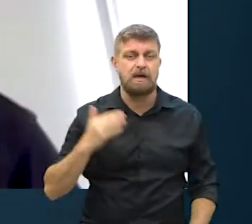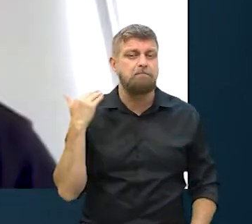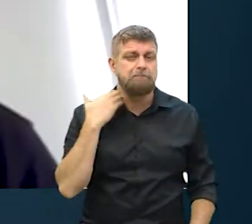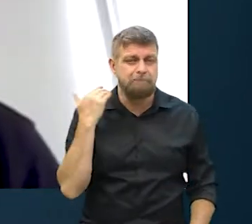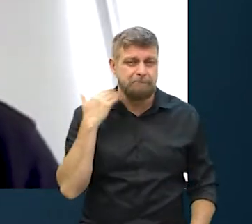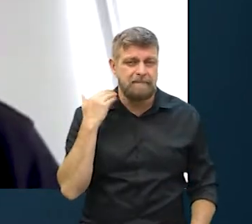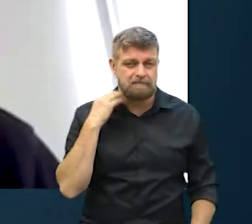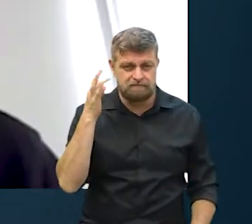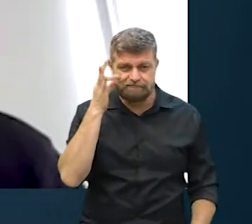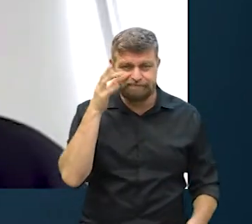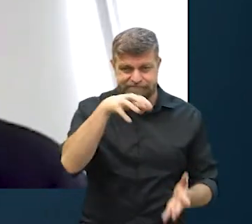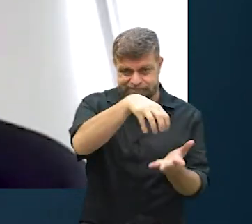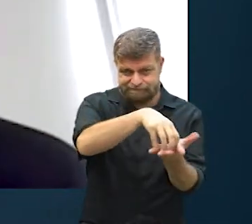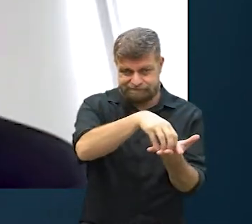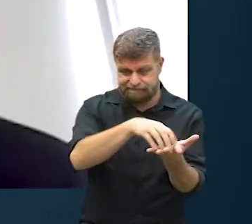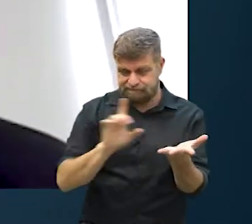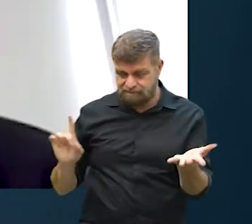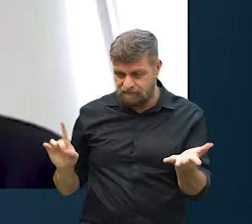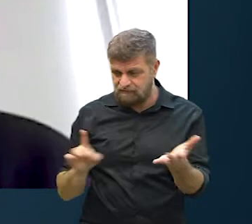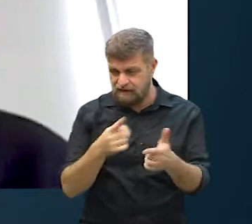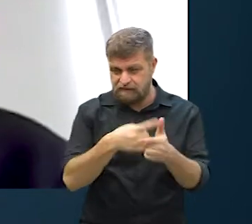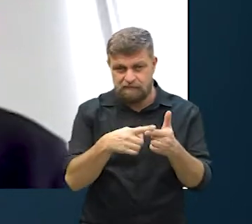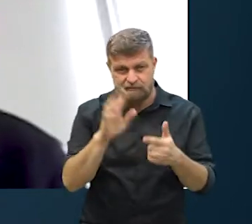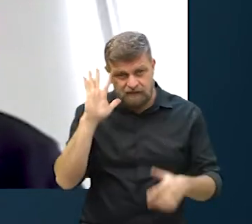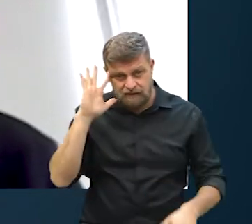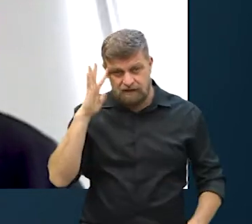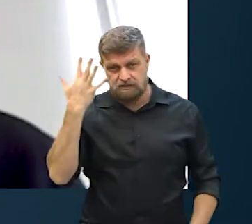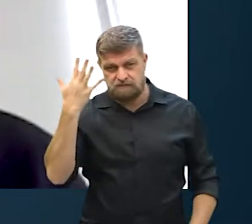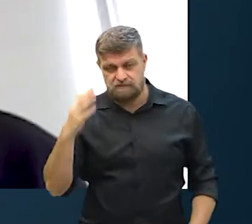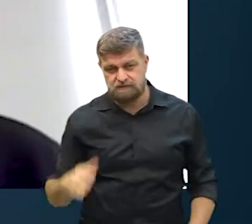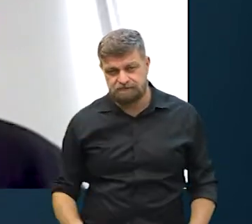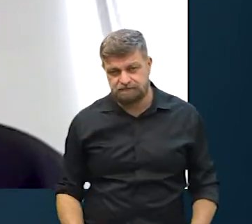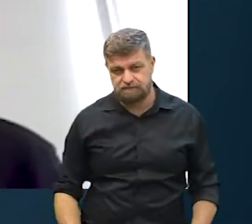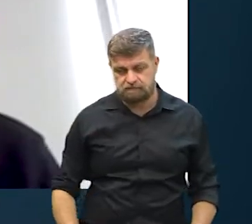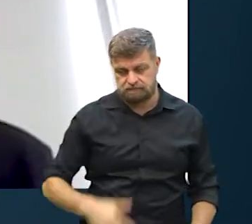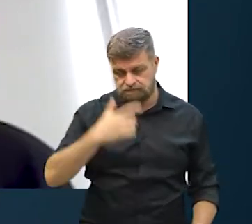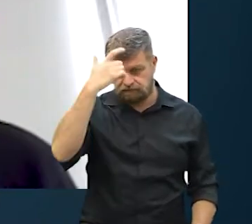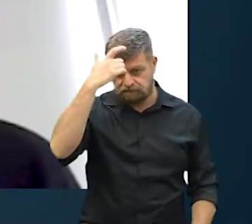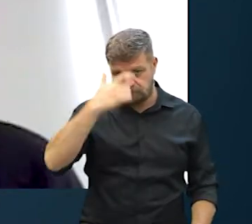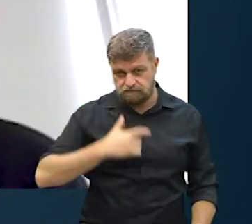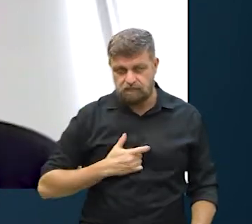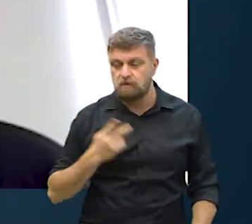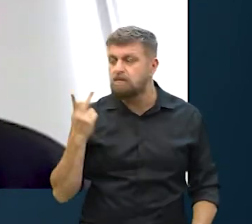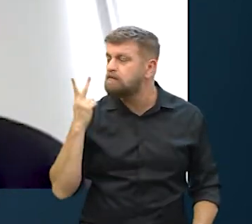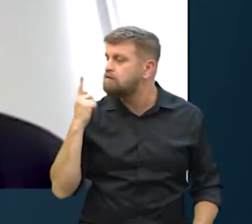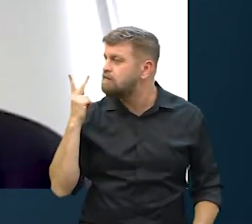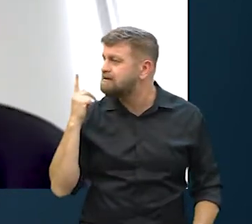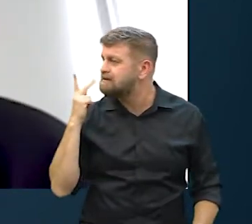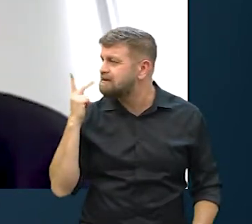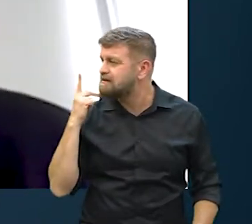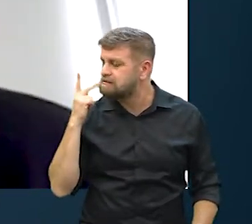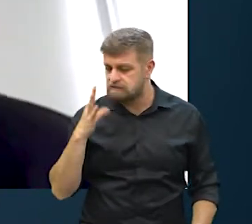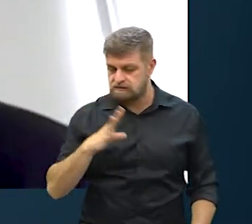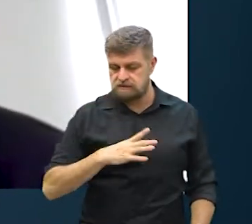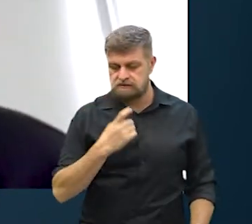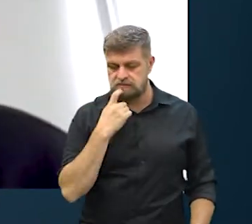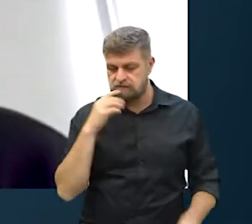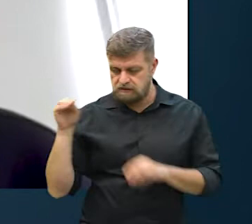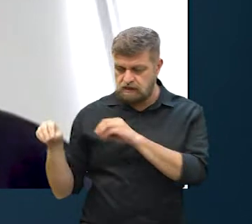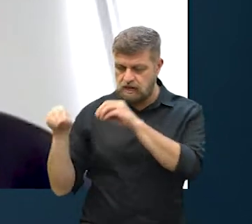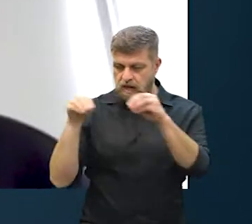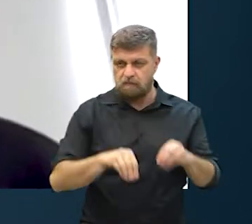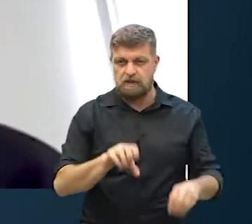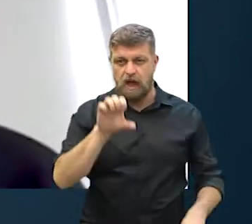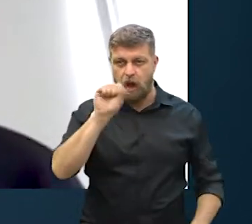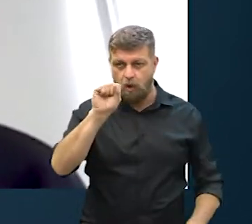talvez tenha uma agência bancária para resolver um problema, alguma coisa do tipo. Então, e eu sou de Fortaleza, né? Eu moro aqui em Campinas